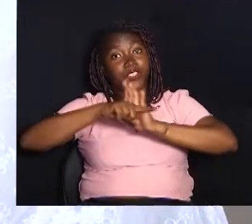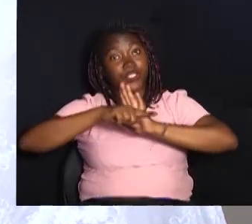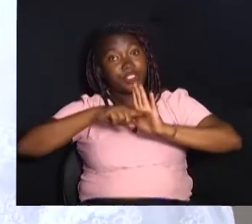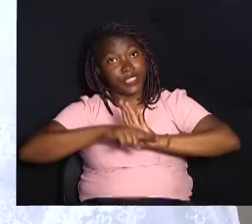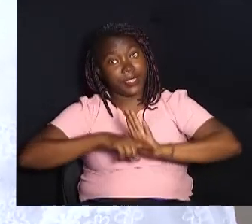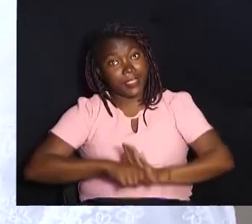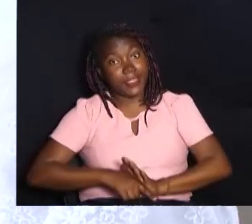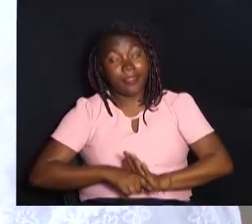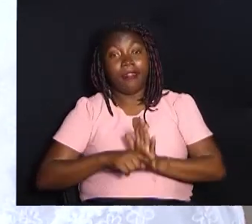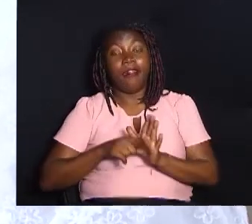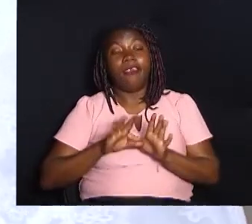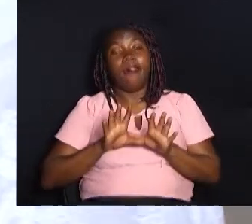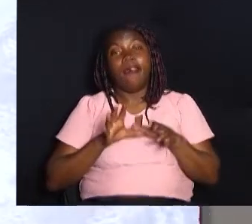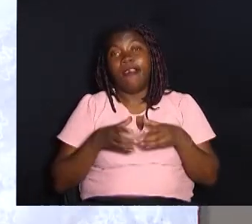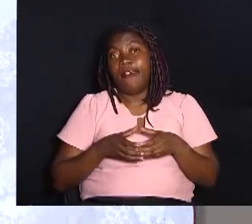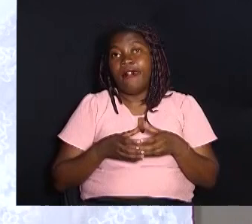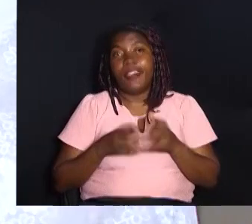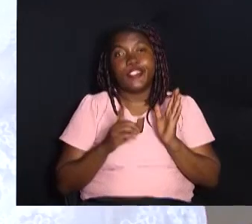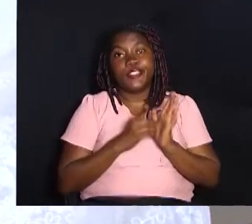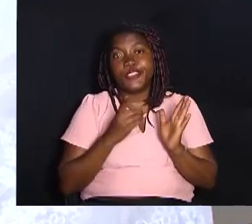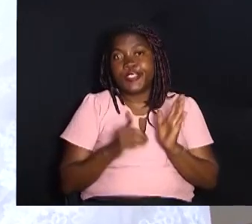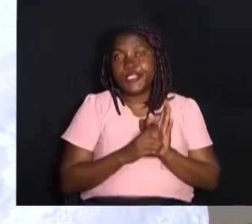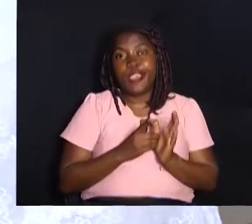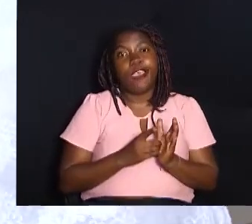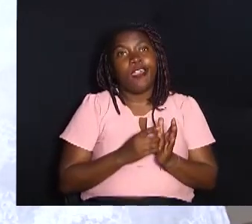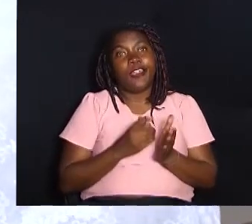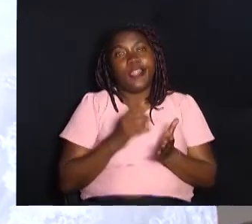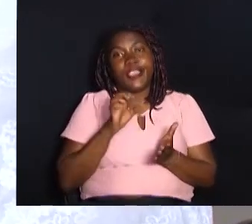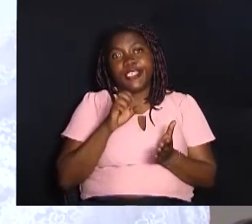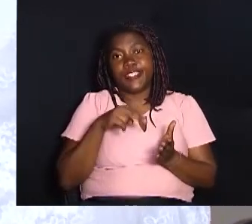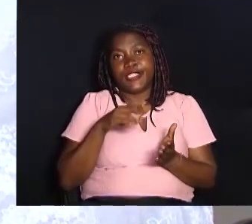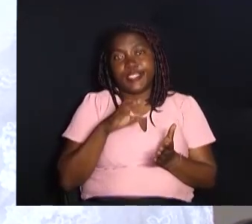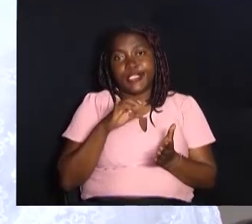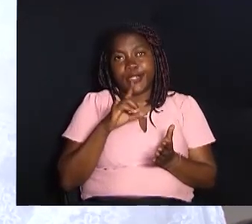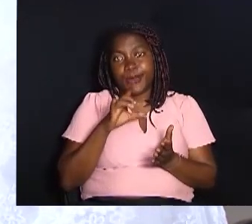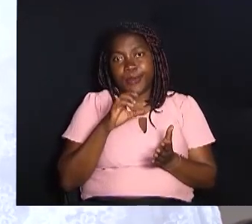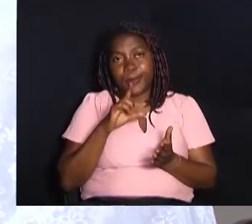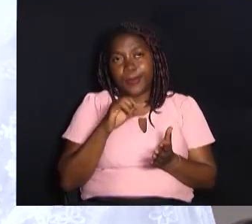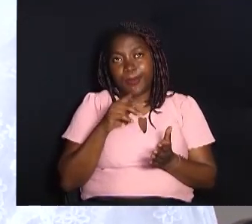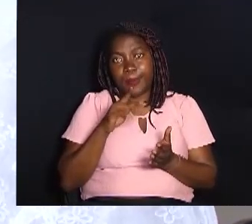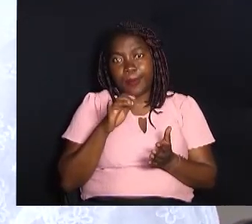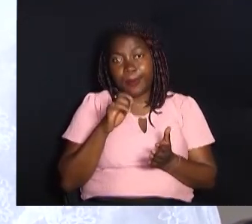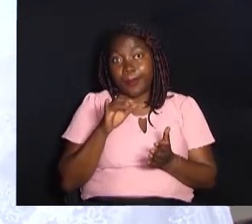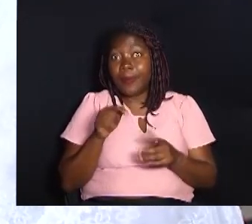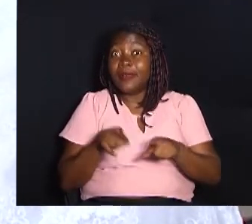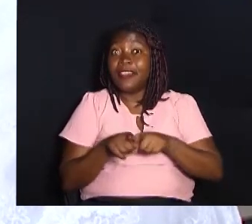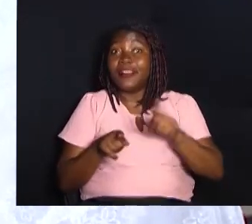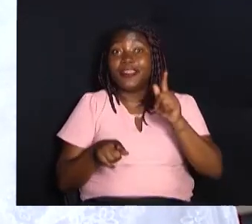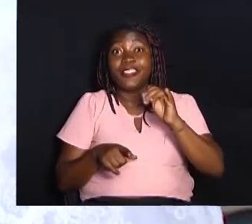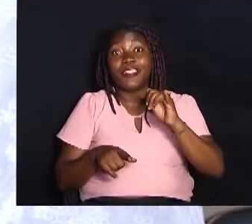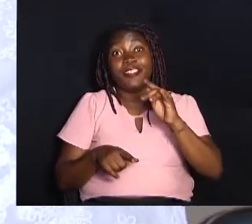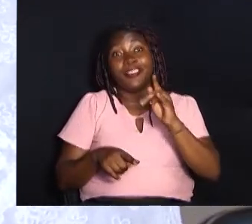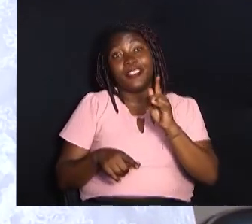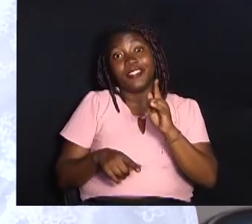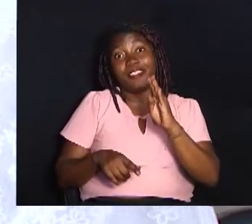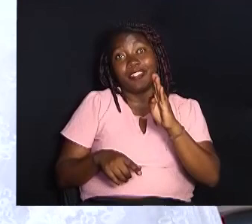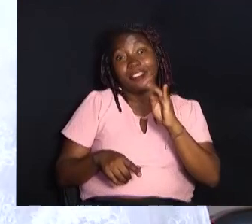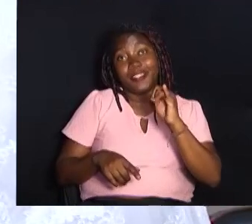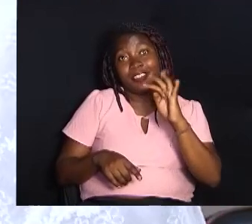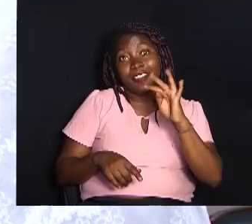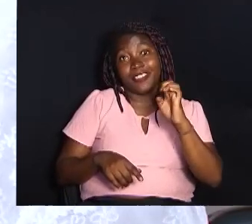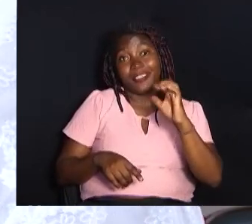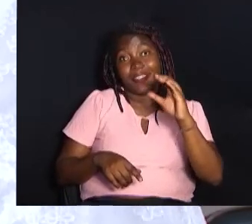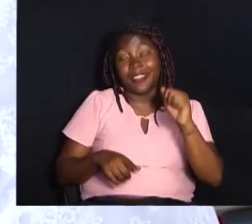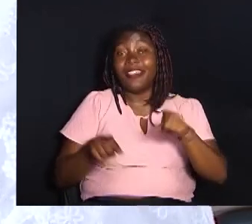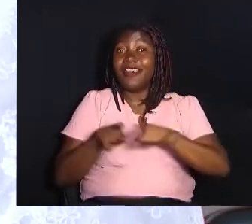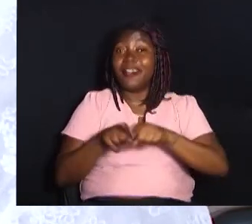mim, que é o de pesquisa, que compõe dicionários, enciclopédias, a hemeroteca e uma gibiteca também. E